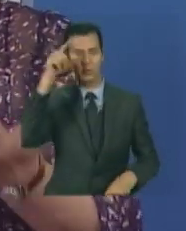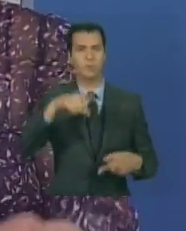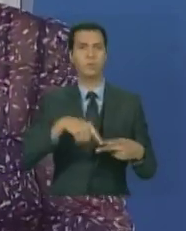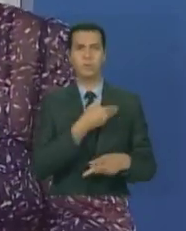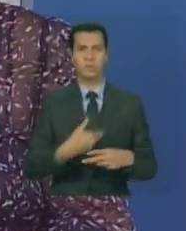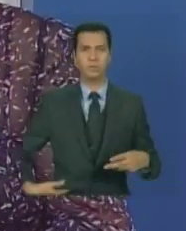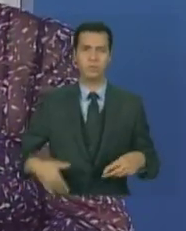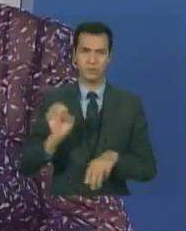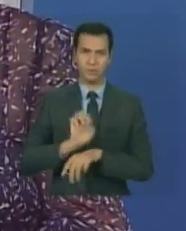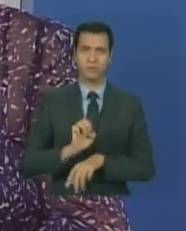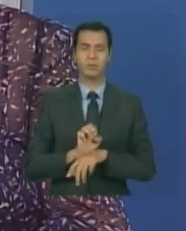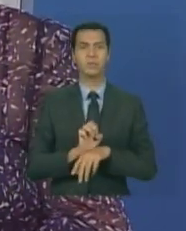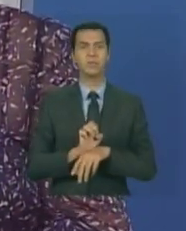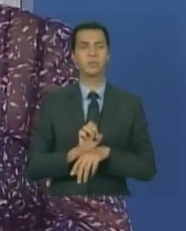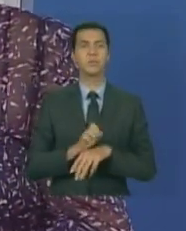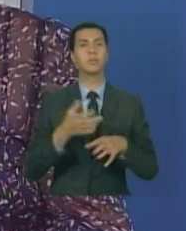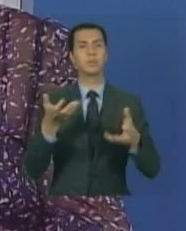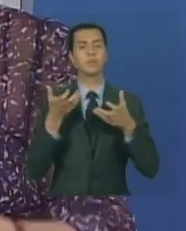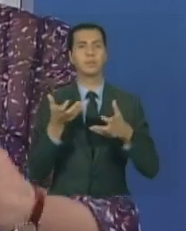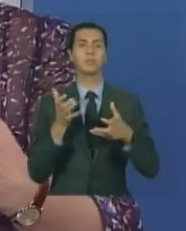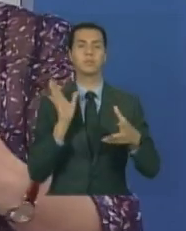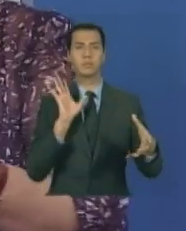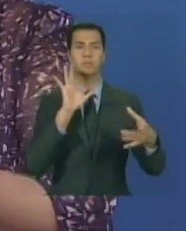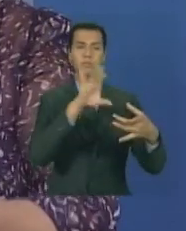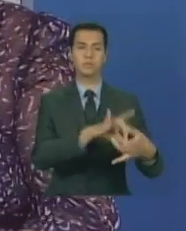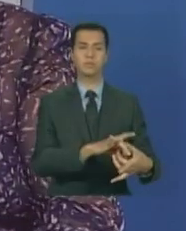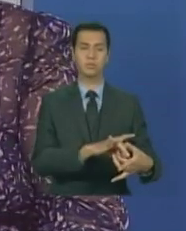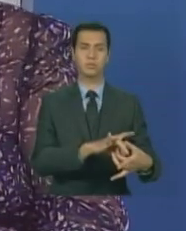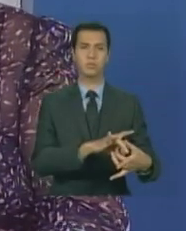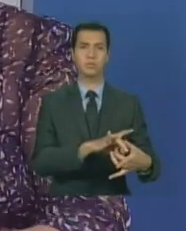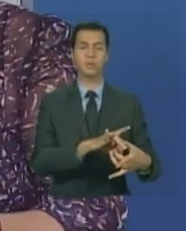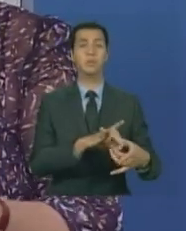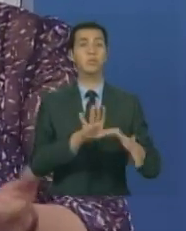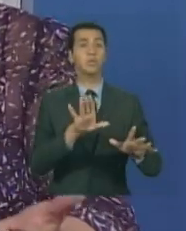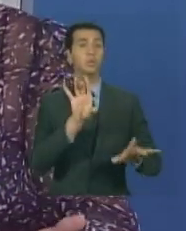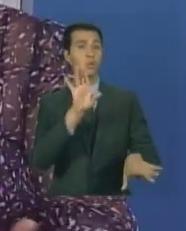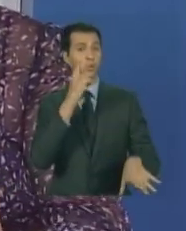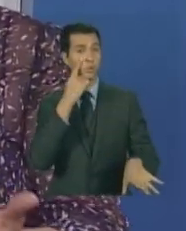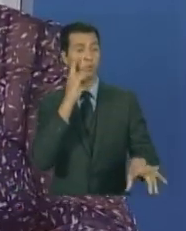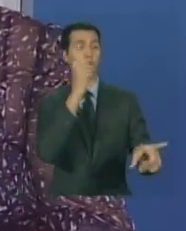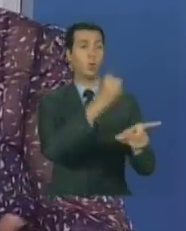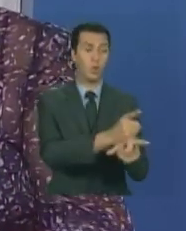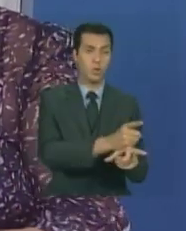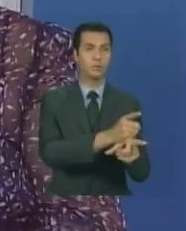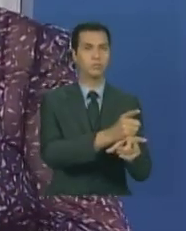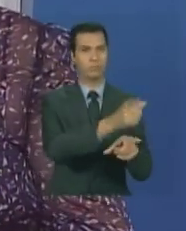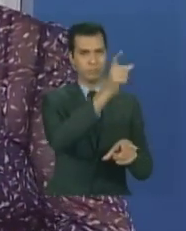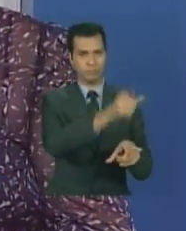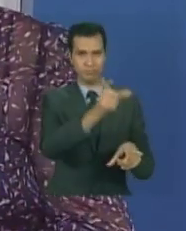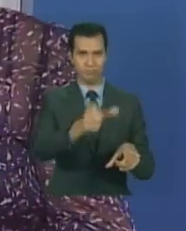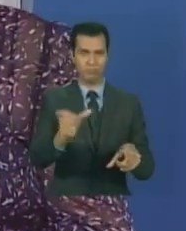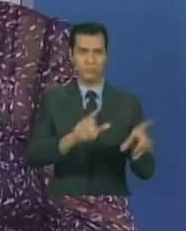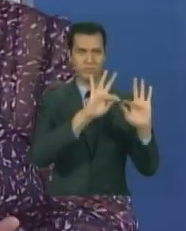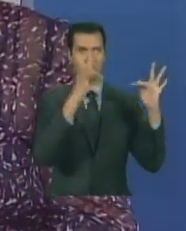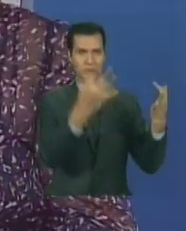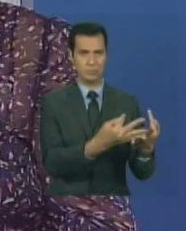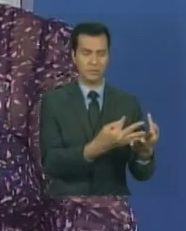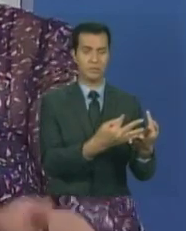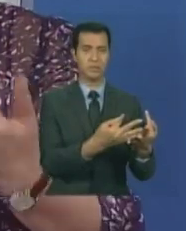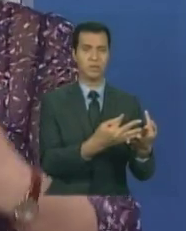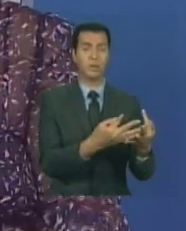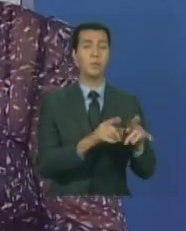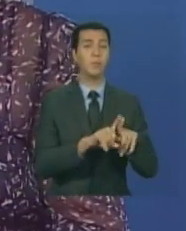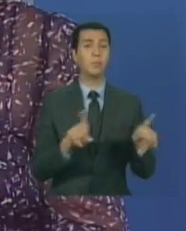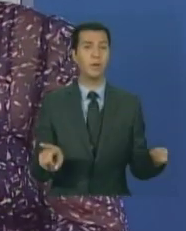estaduais nessa perspectiva de não só encontrar essas pessoas, né, essas famílias, mas